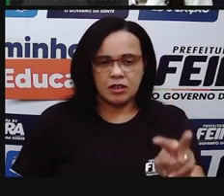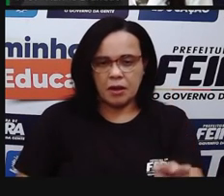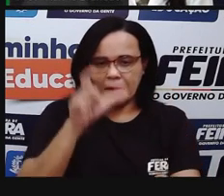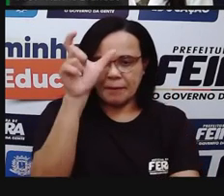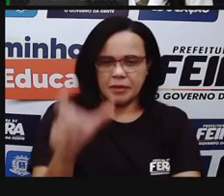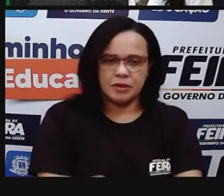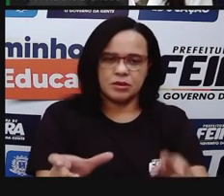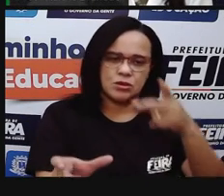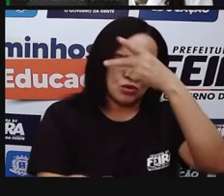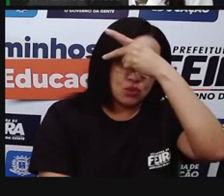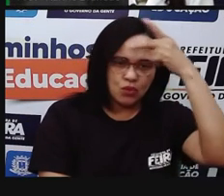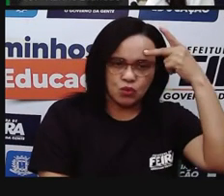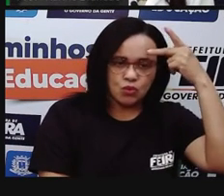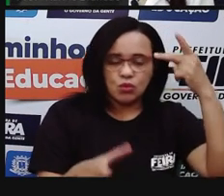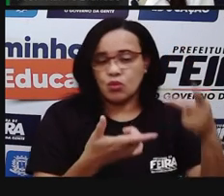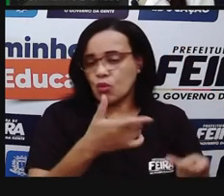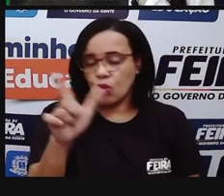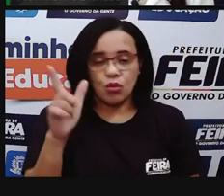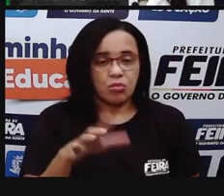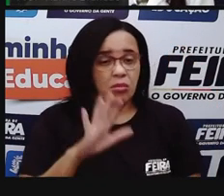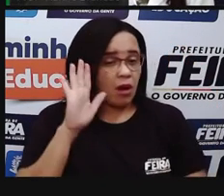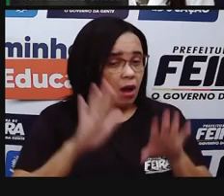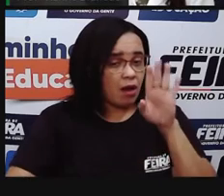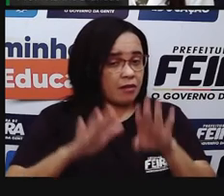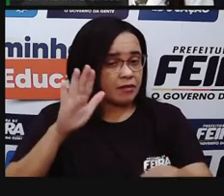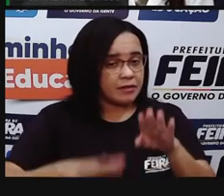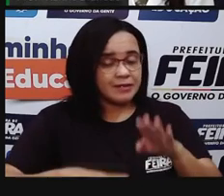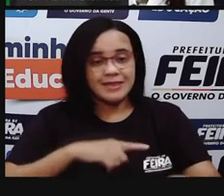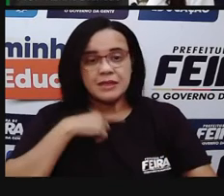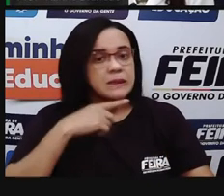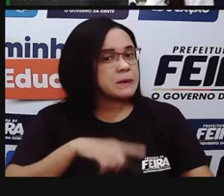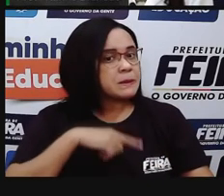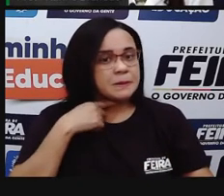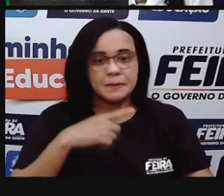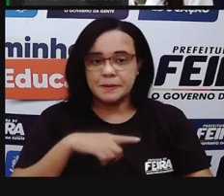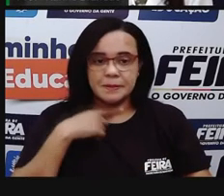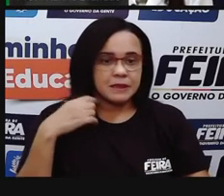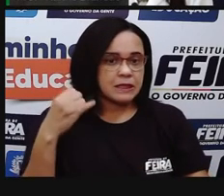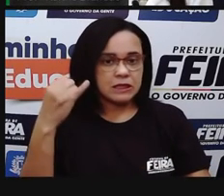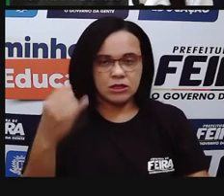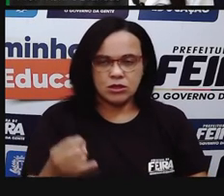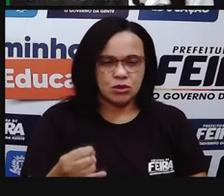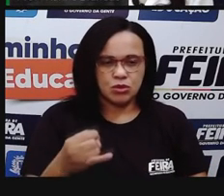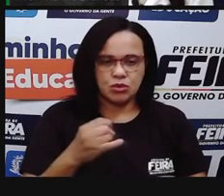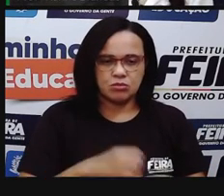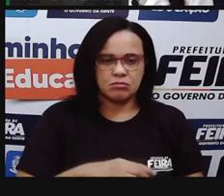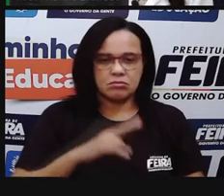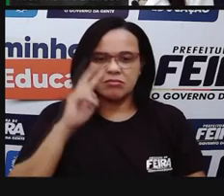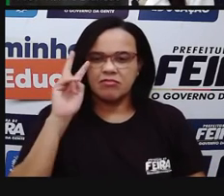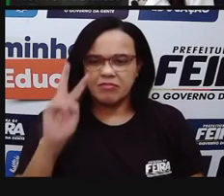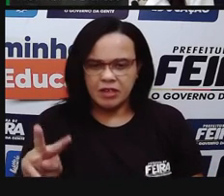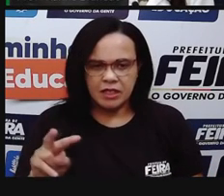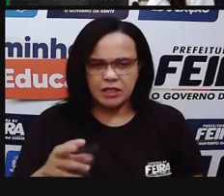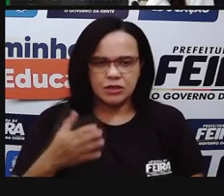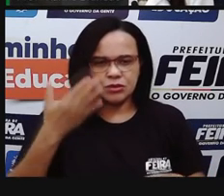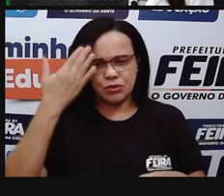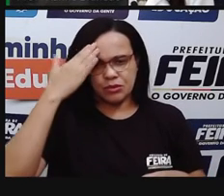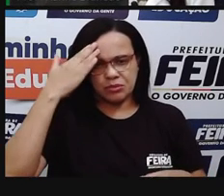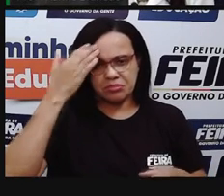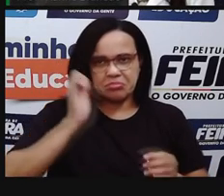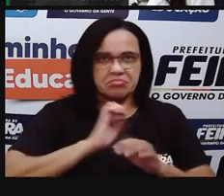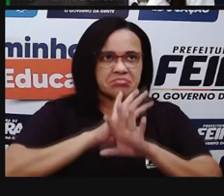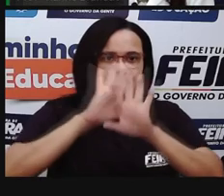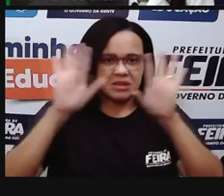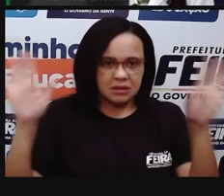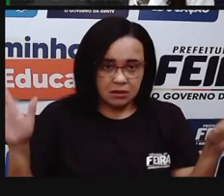né, um ecossistema. E esse outro, se eu não vejo, se eu não compreendo ele como parte de mim, eu muitas